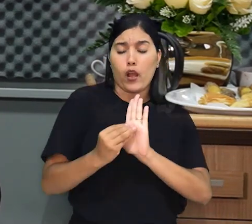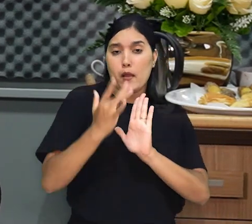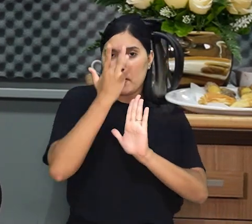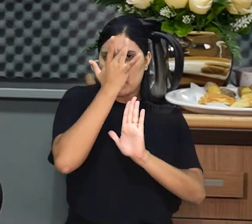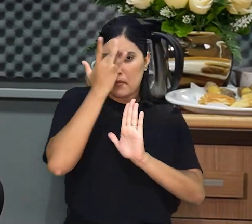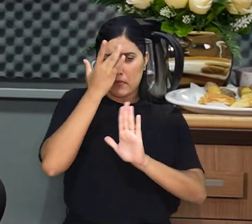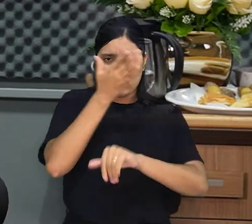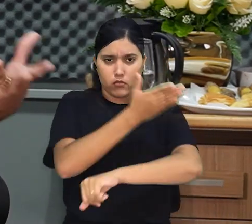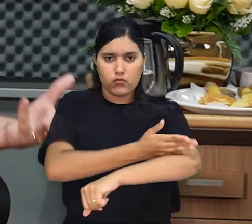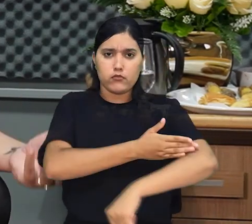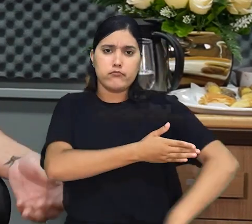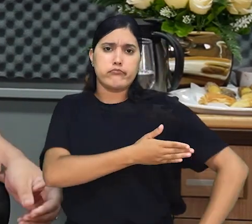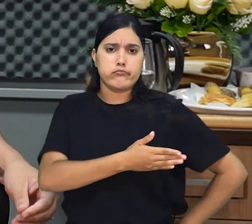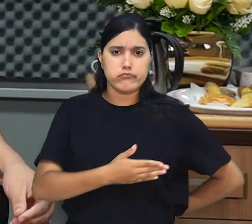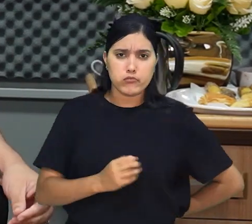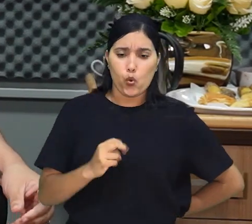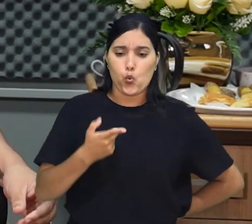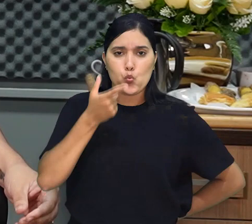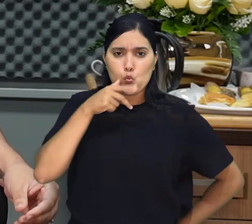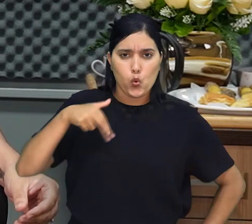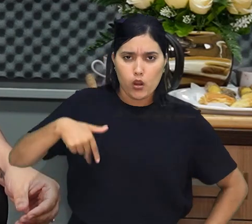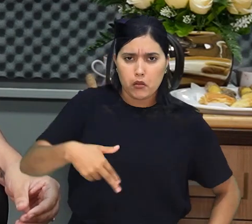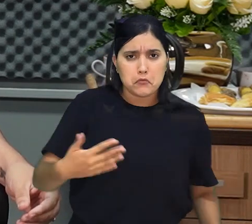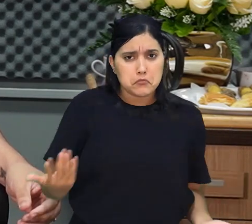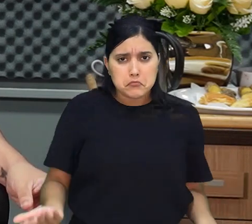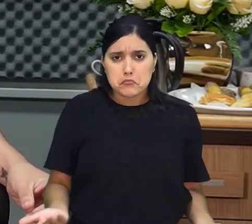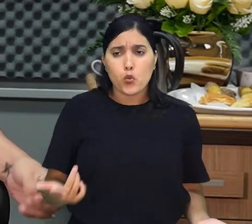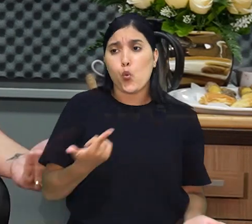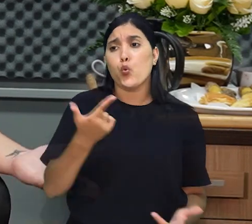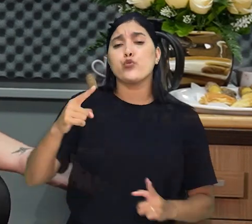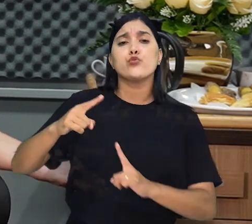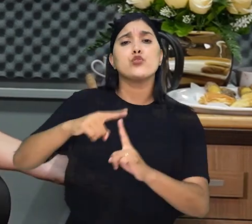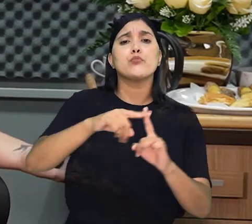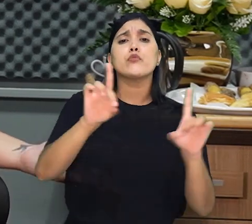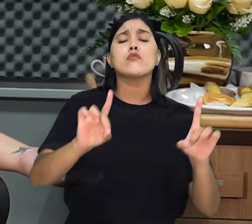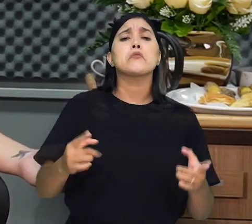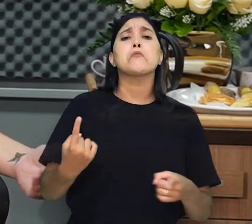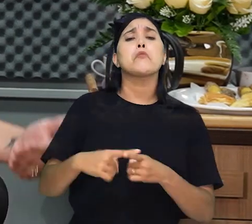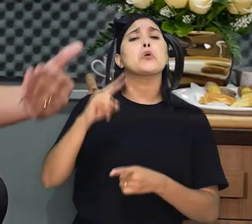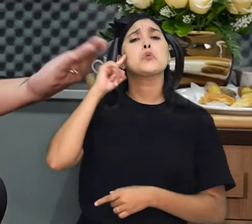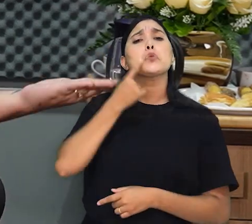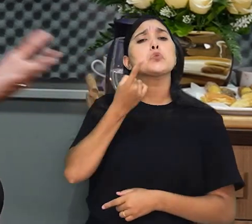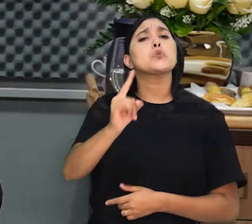meio braço, uma pessoa paralítica, com outro tipo de deficiência. E por que o surdo não?